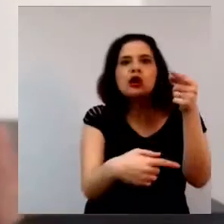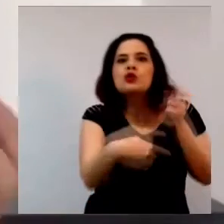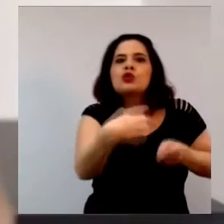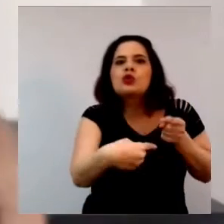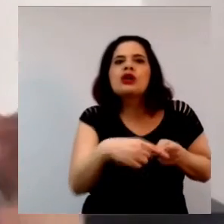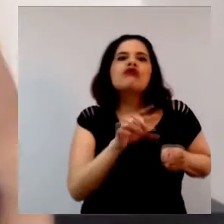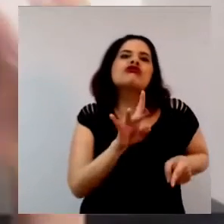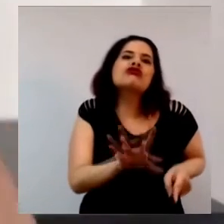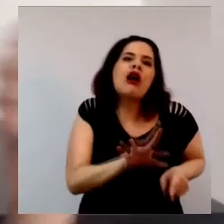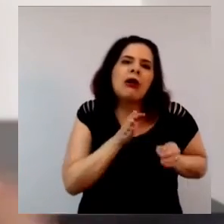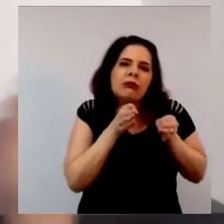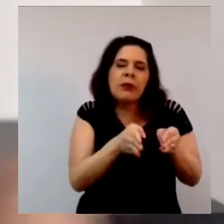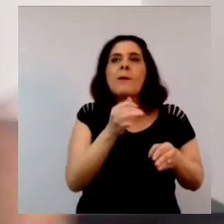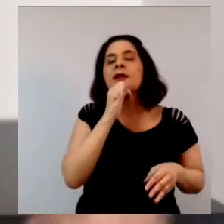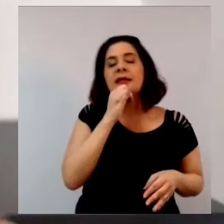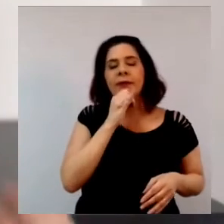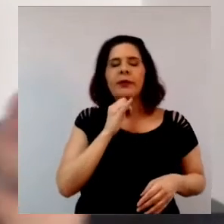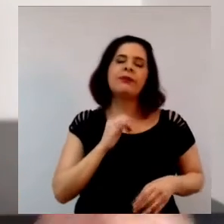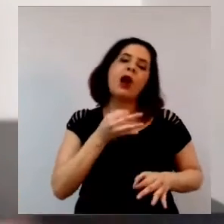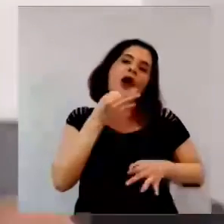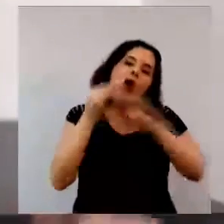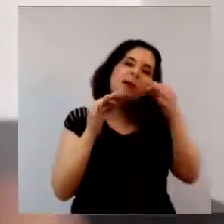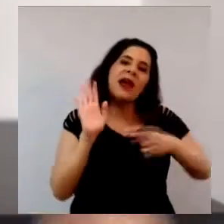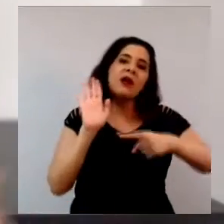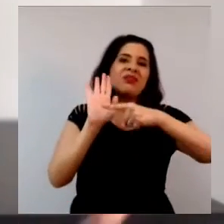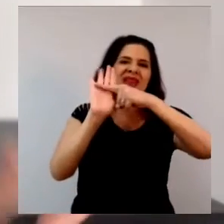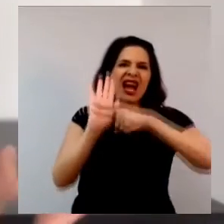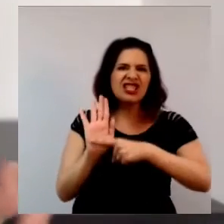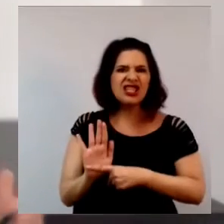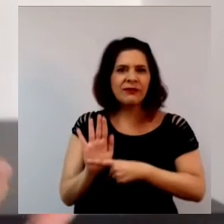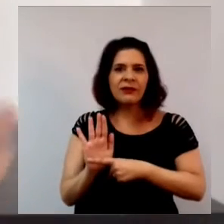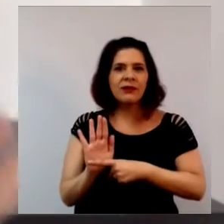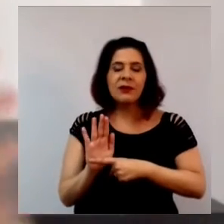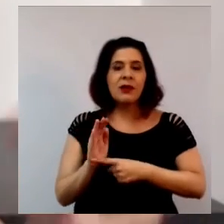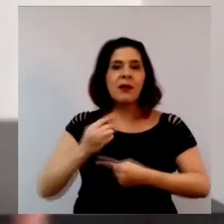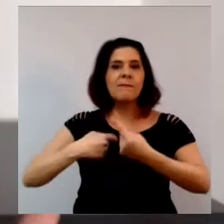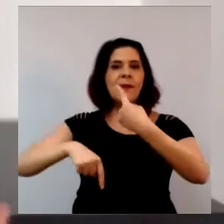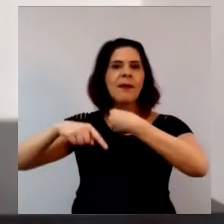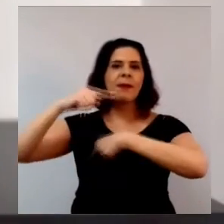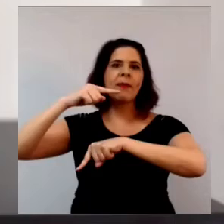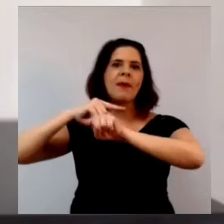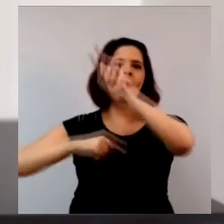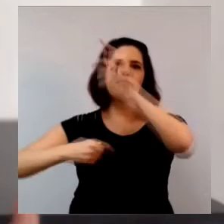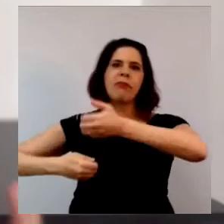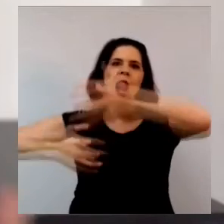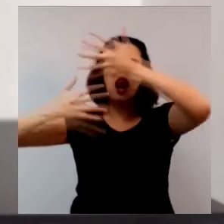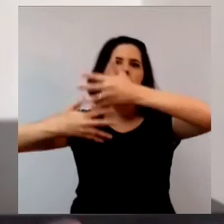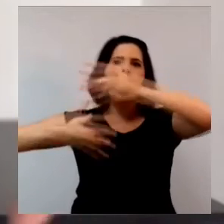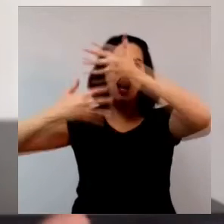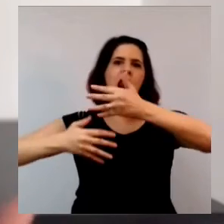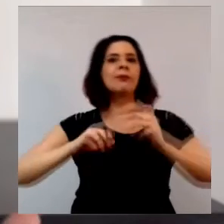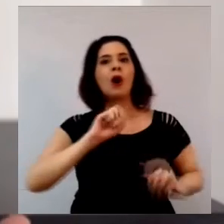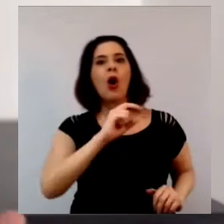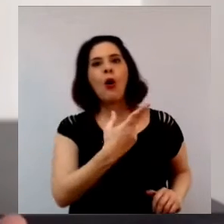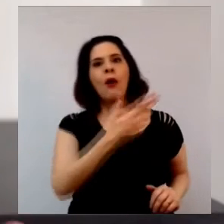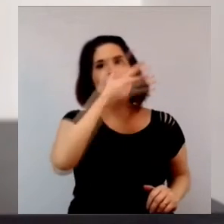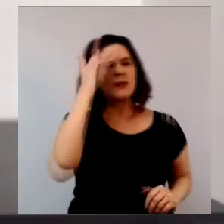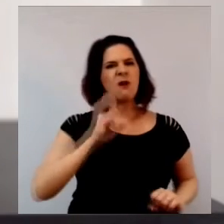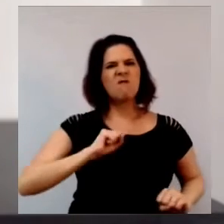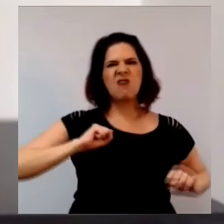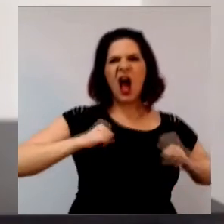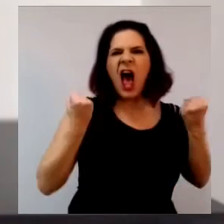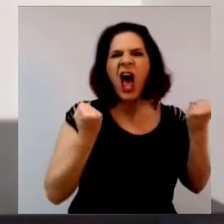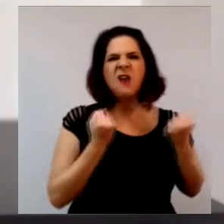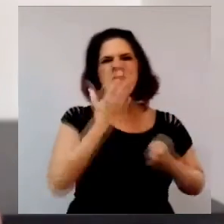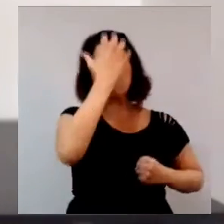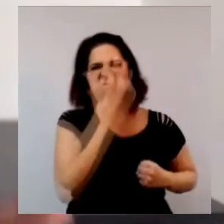para cima, faz você se engajar pela raiva, pelo ódio, que são os sentimentos que mais engajam nas redes. Então, é uma discussão esquisita